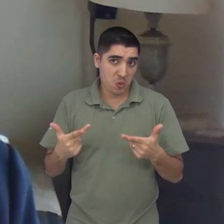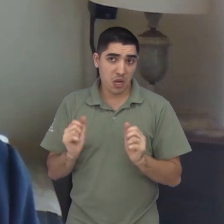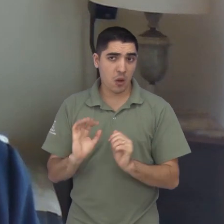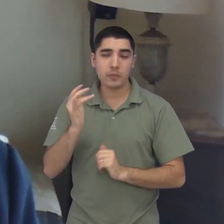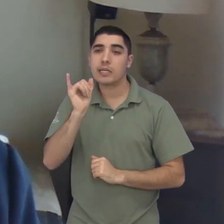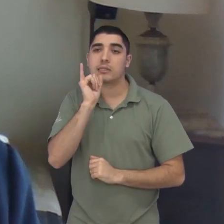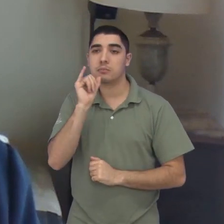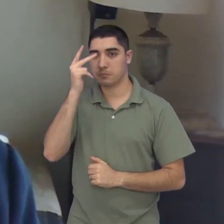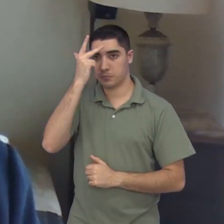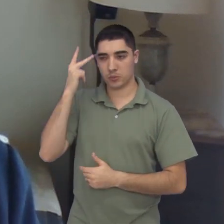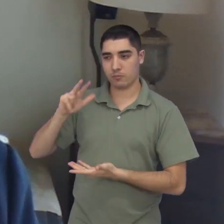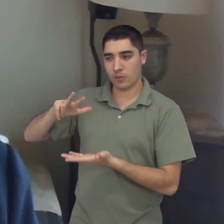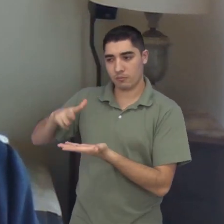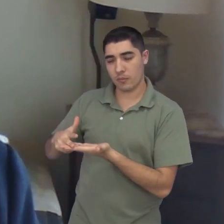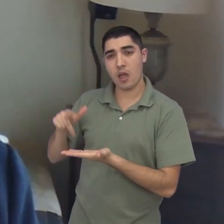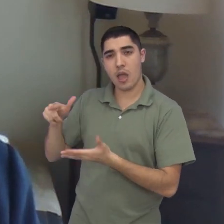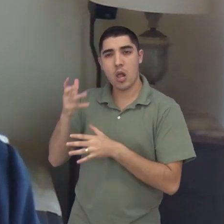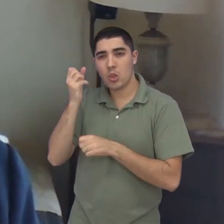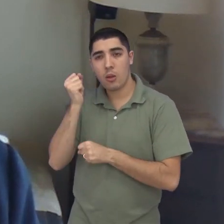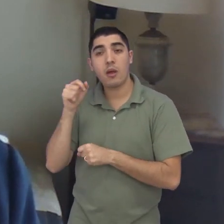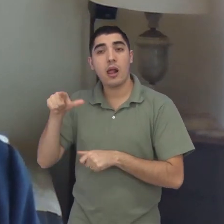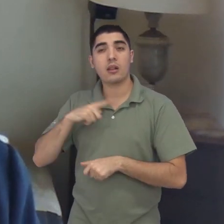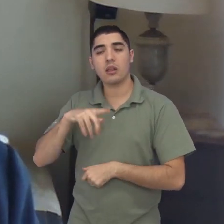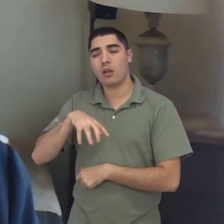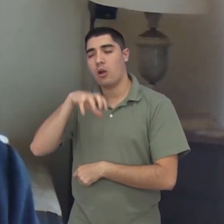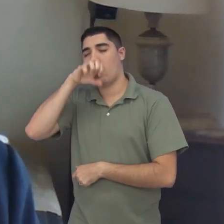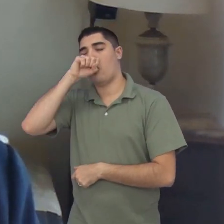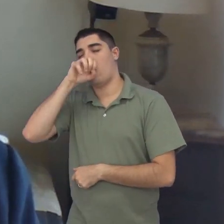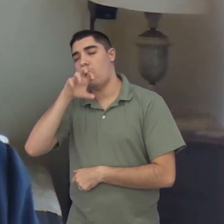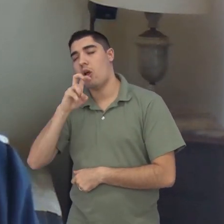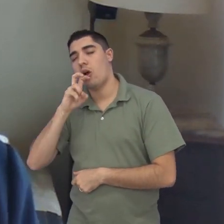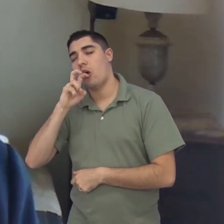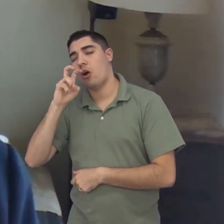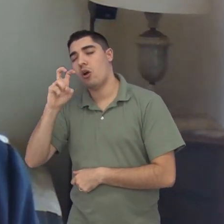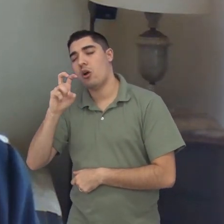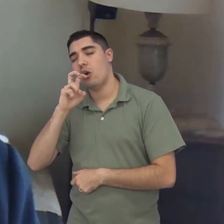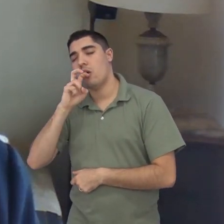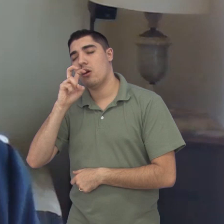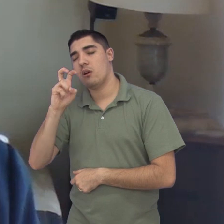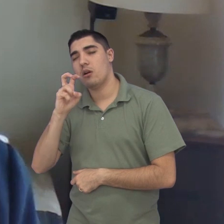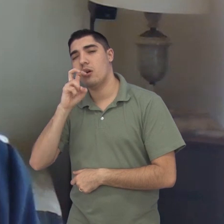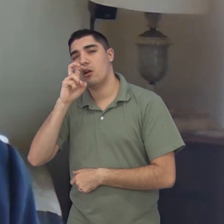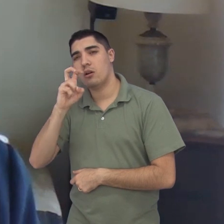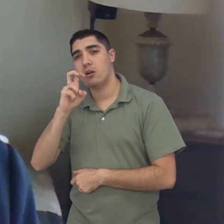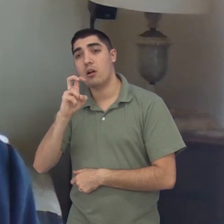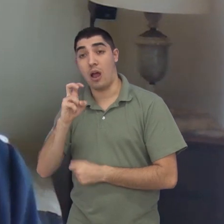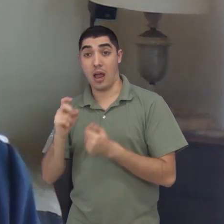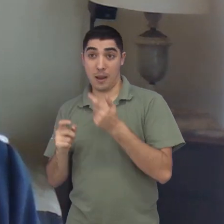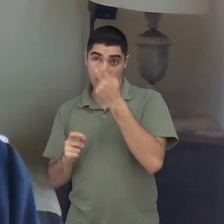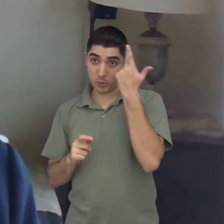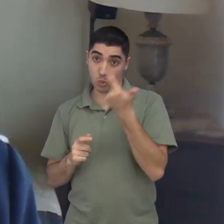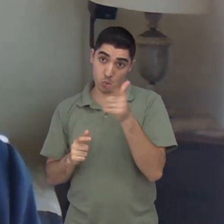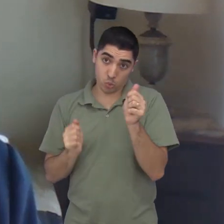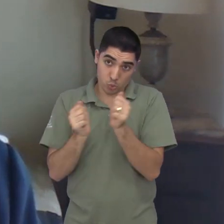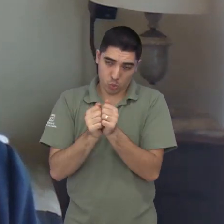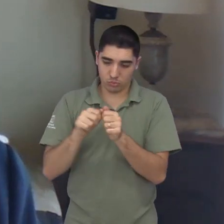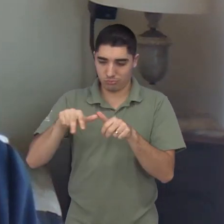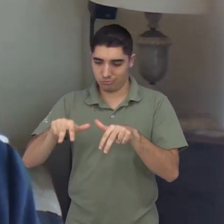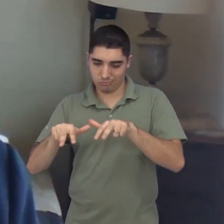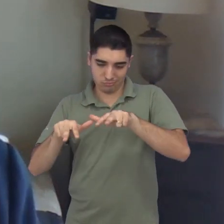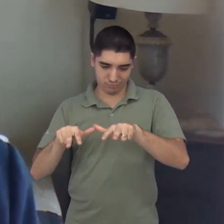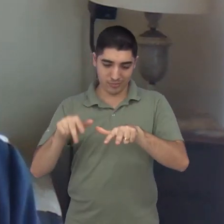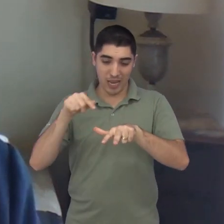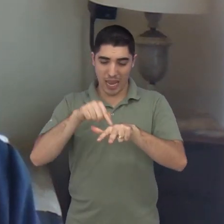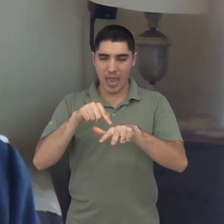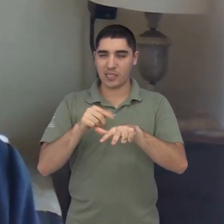que dorme, às vezes ela não dorme bem, porque ela ronca. E quando ela ronca, ela incomoda quem está ao nosso lado, tudo